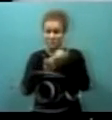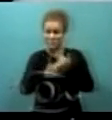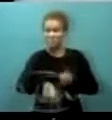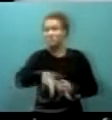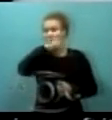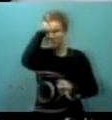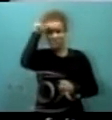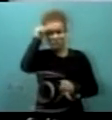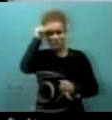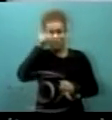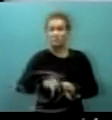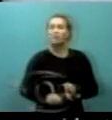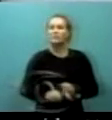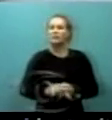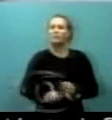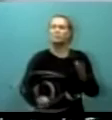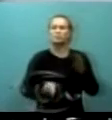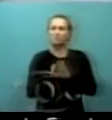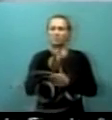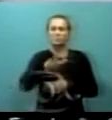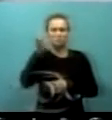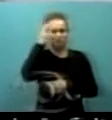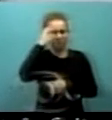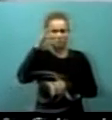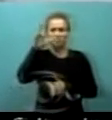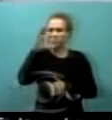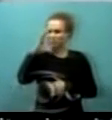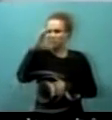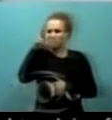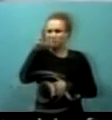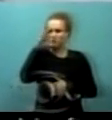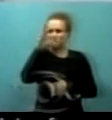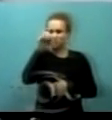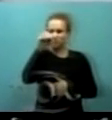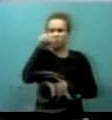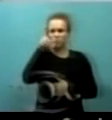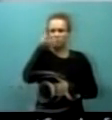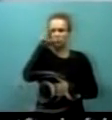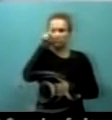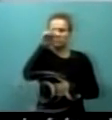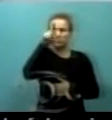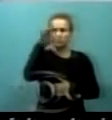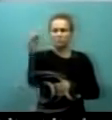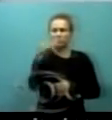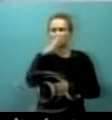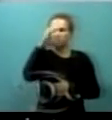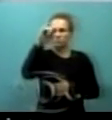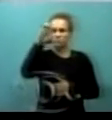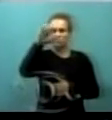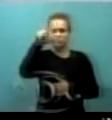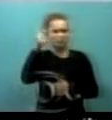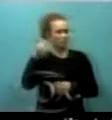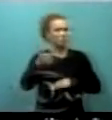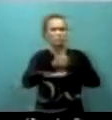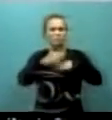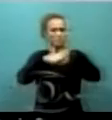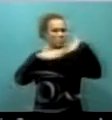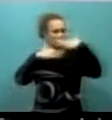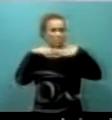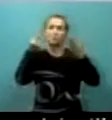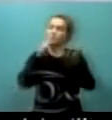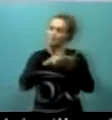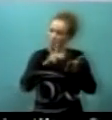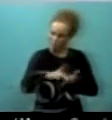também fez questão de falar, de destacar a contribuição para Joinville, não é mesmo? E não só pelo balé, mas pelos profissionais com a professora Galha. Sem dúvida alguma,